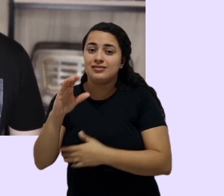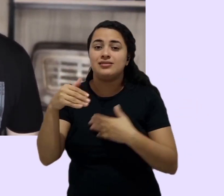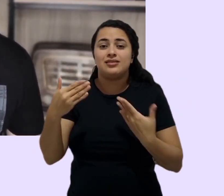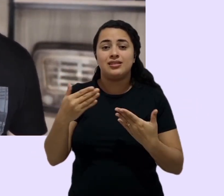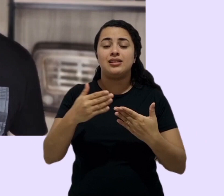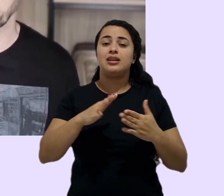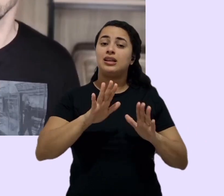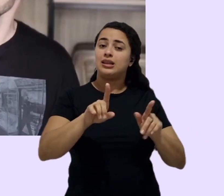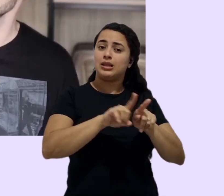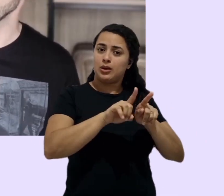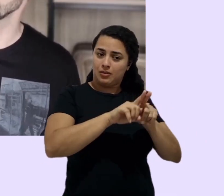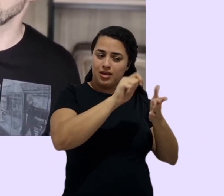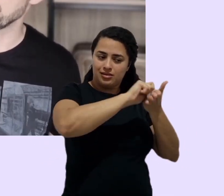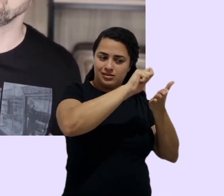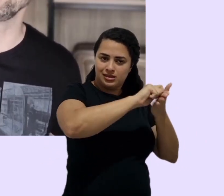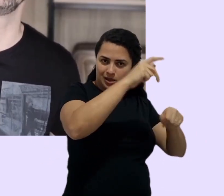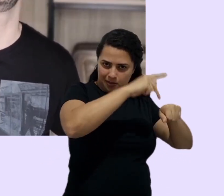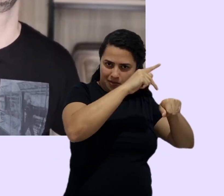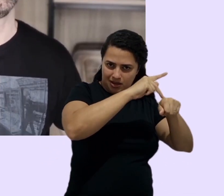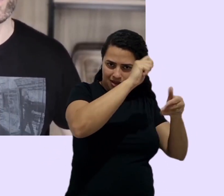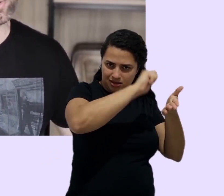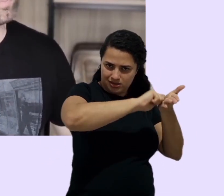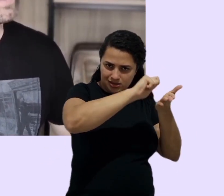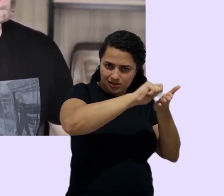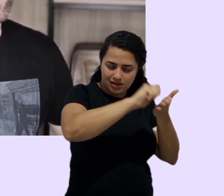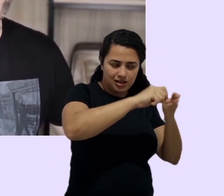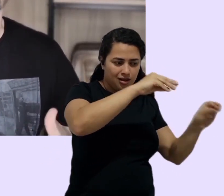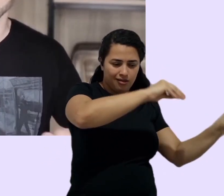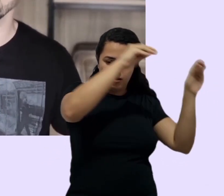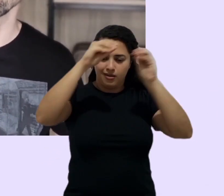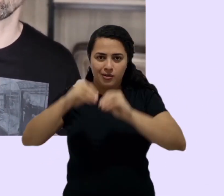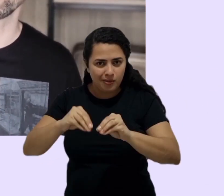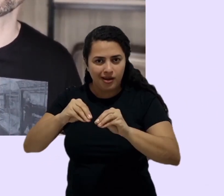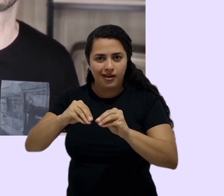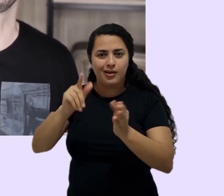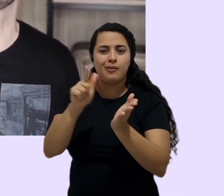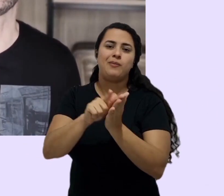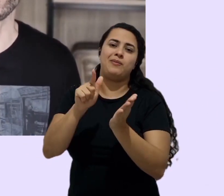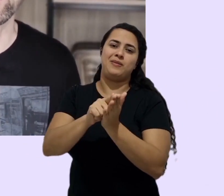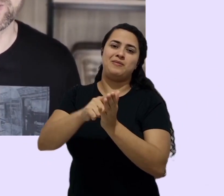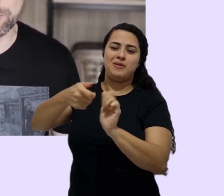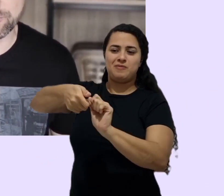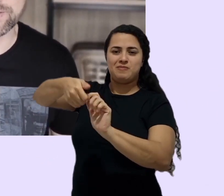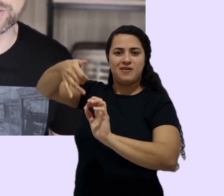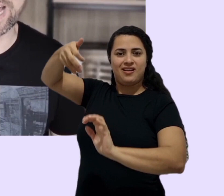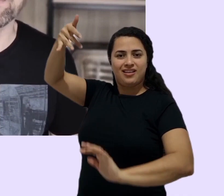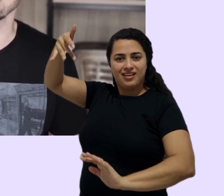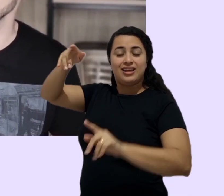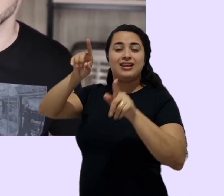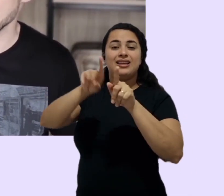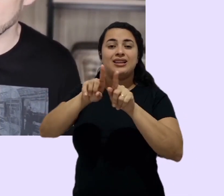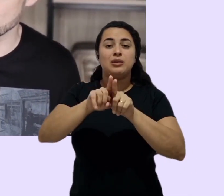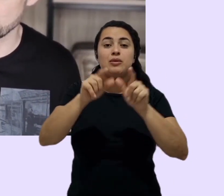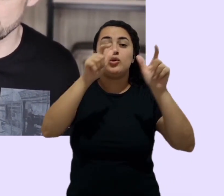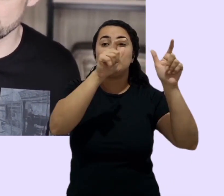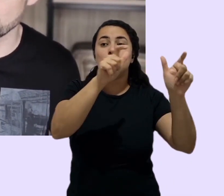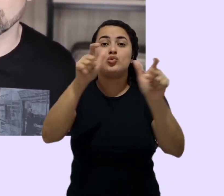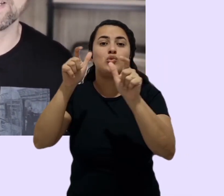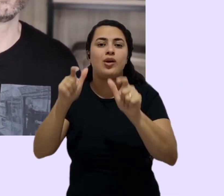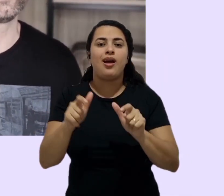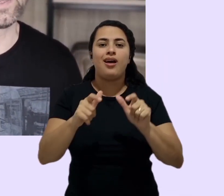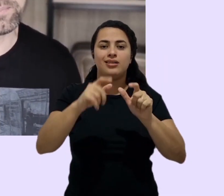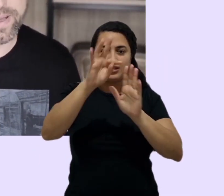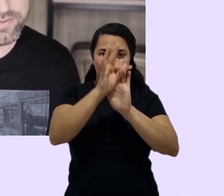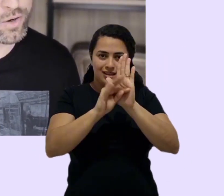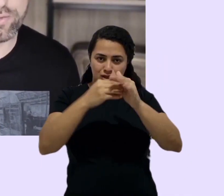vai sair da pedra e vai para o papiro, vai para o pergaminho, porque afinal de contas, os locais, digamos assim, de armazenamento do